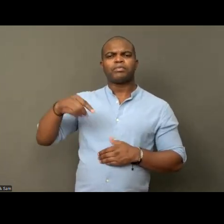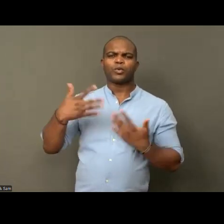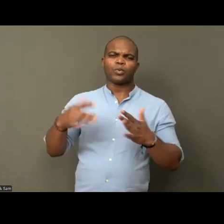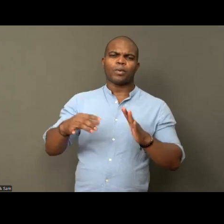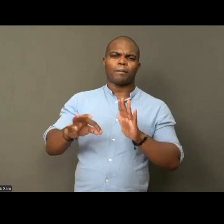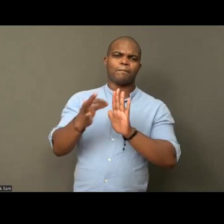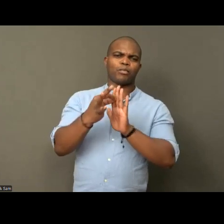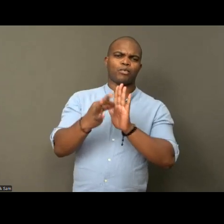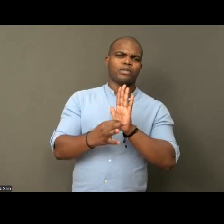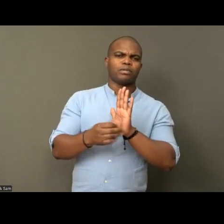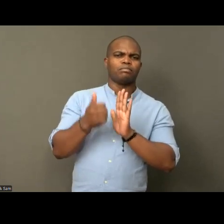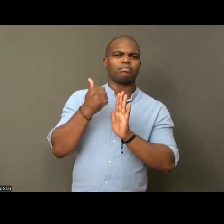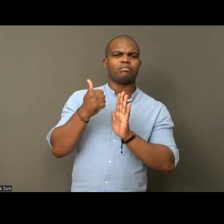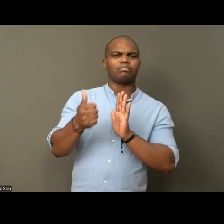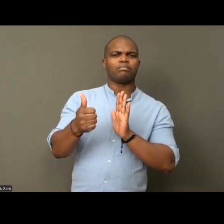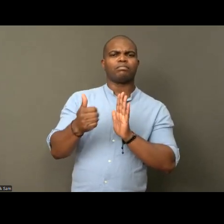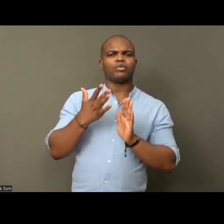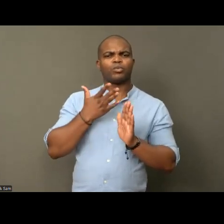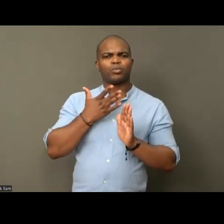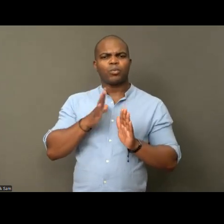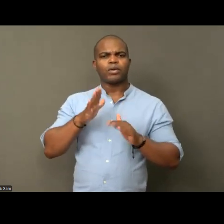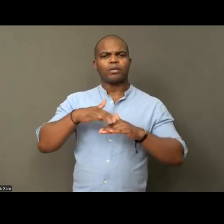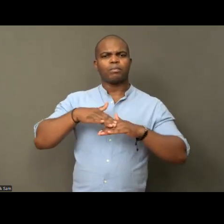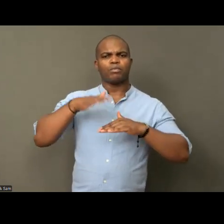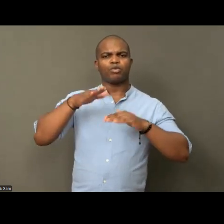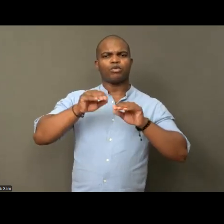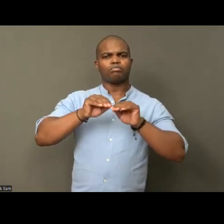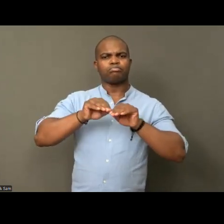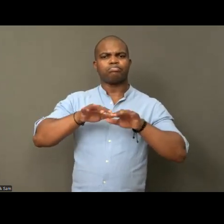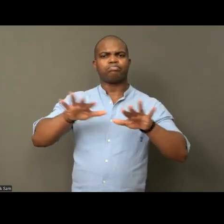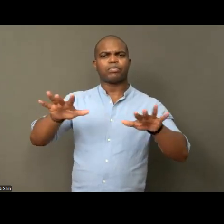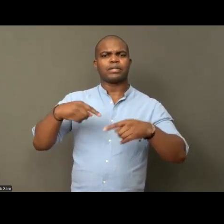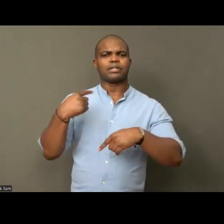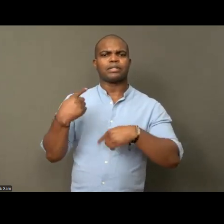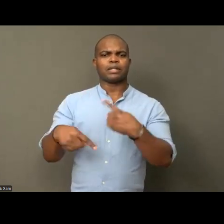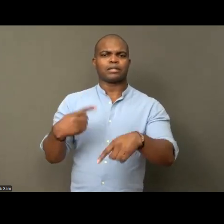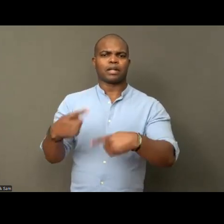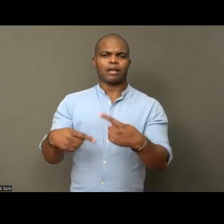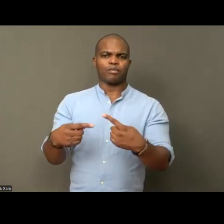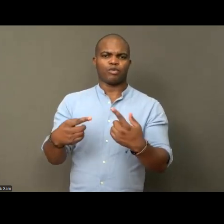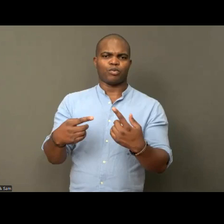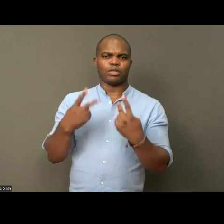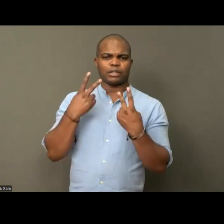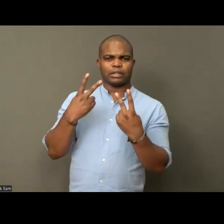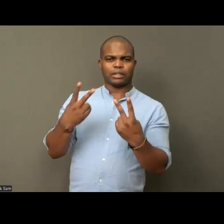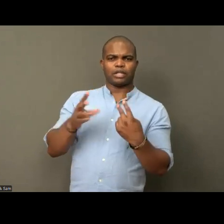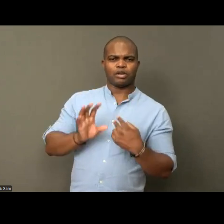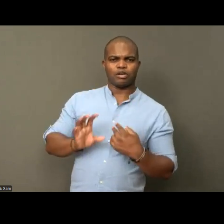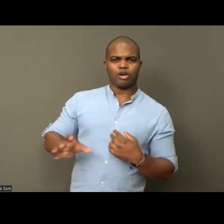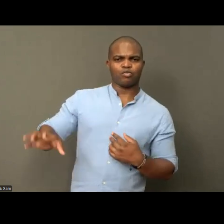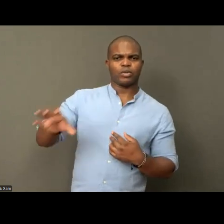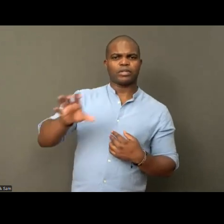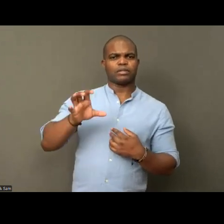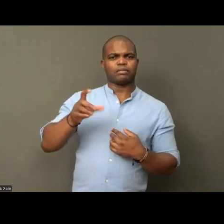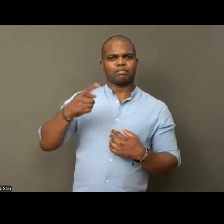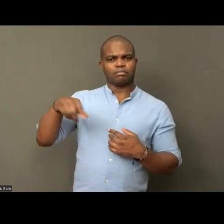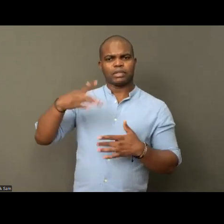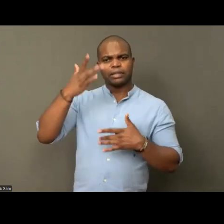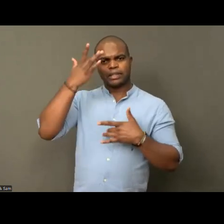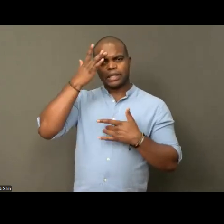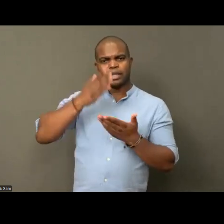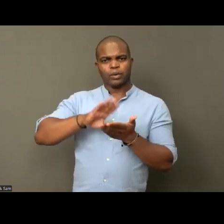acelerar o policies progresso dos toward the países rumo à elimination eliminação of more than de 30 mais de communicable 30 doenças diseases and transmissíveis related e conditions, condições relacionadas,